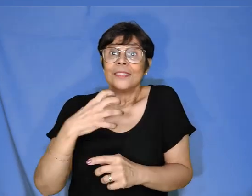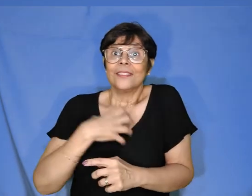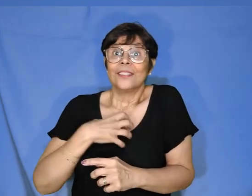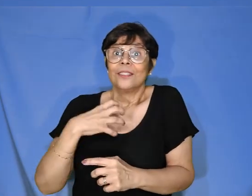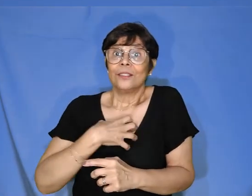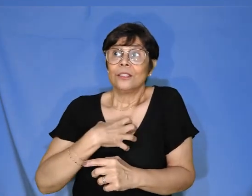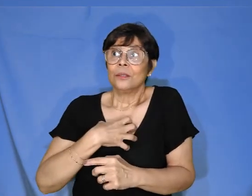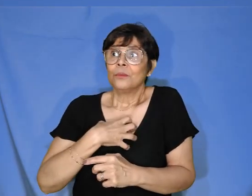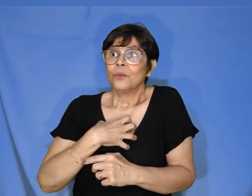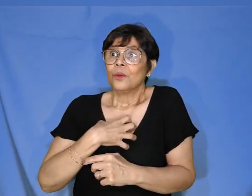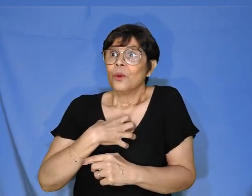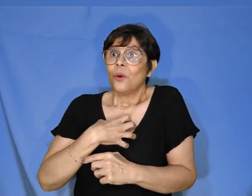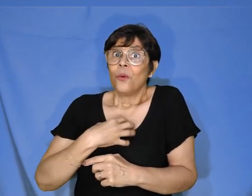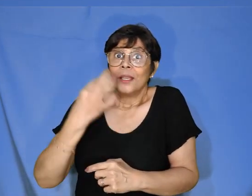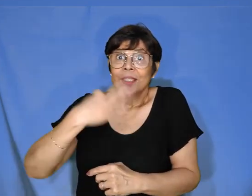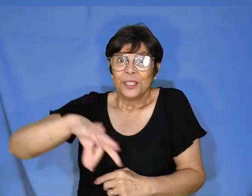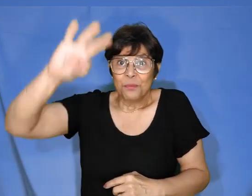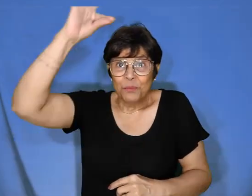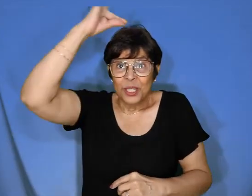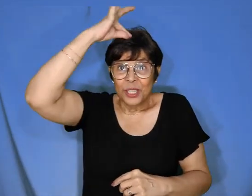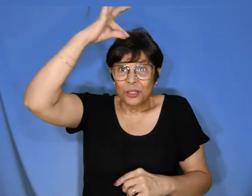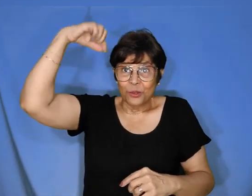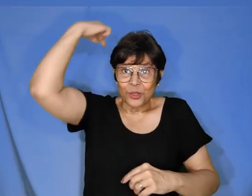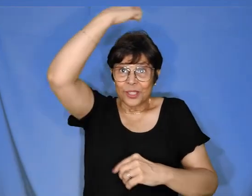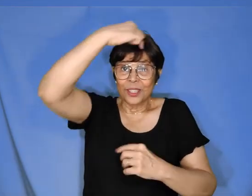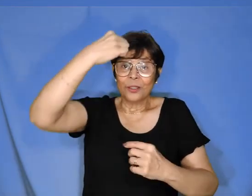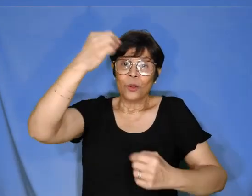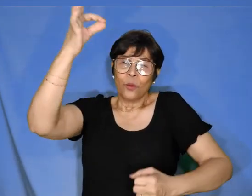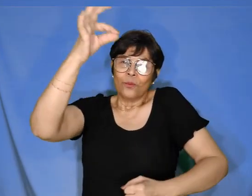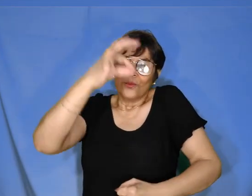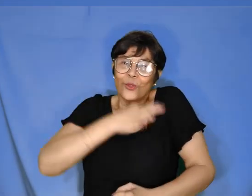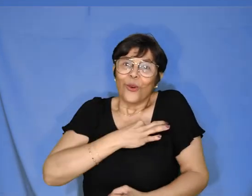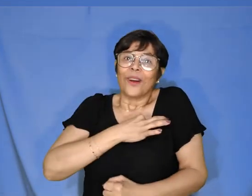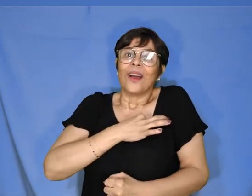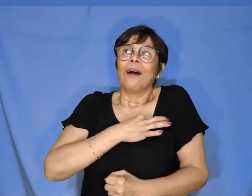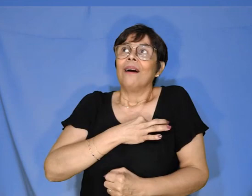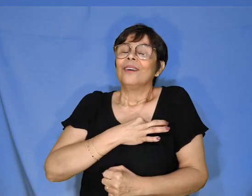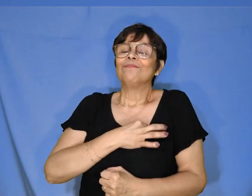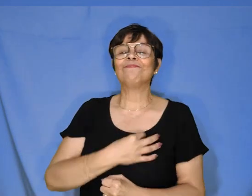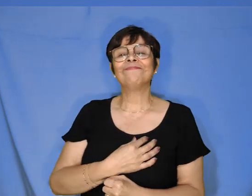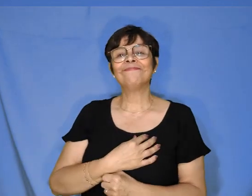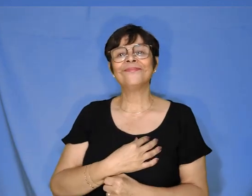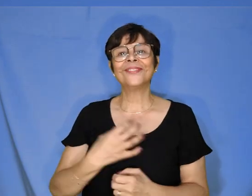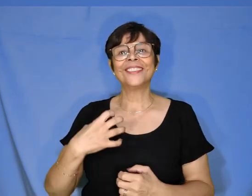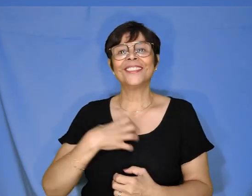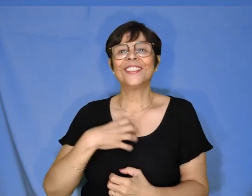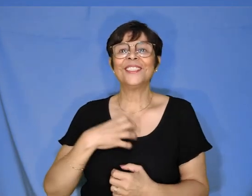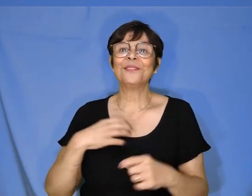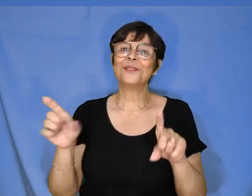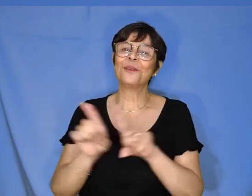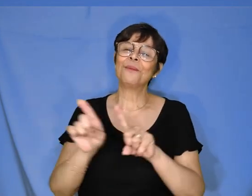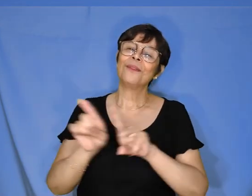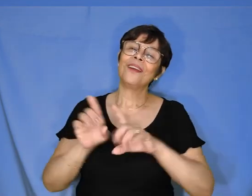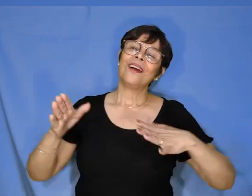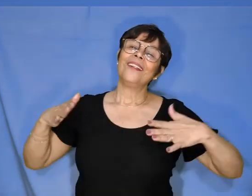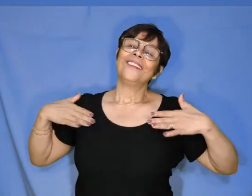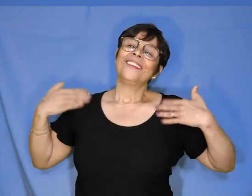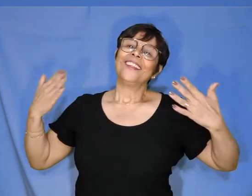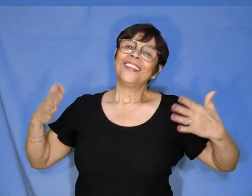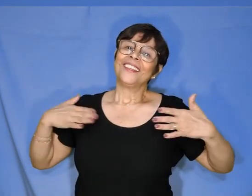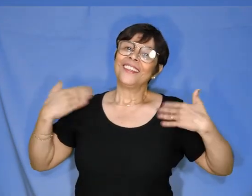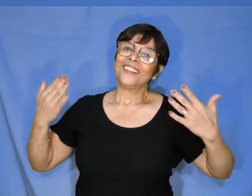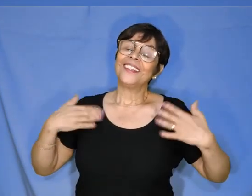vida cheia de gratidão. Na verdade, a gratidão é uma grande virtude dos seres humanos de um modo